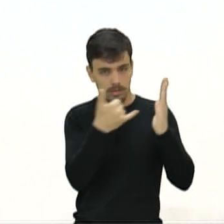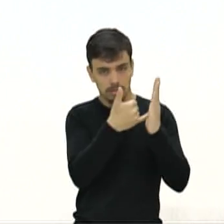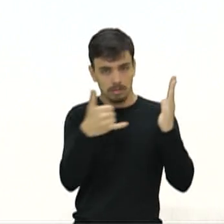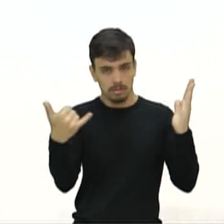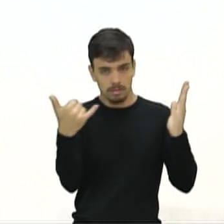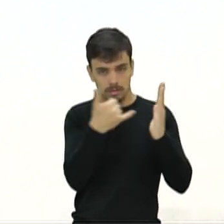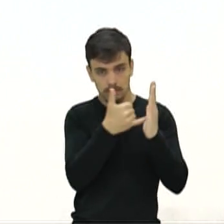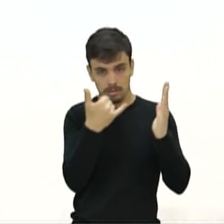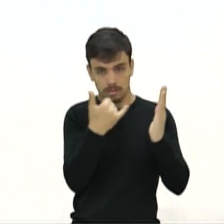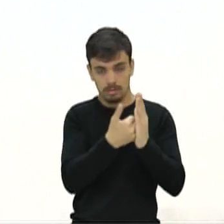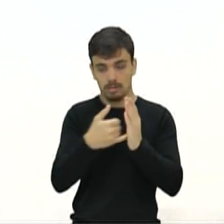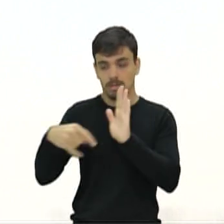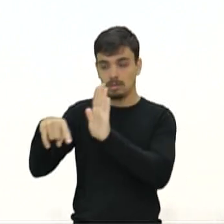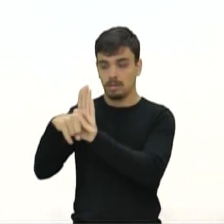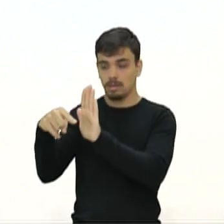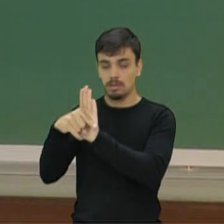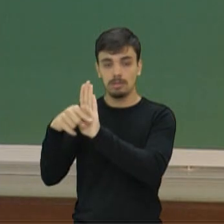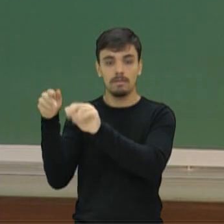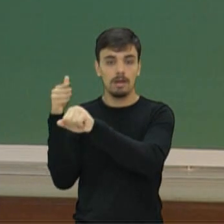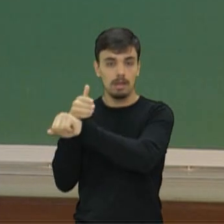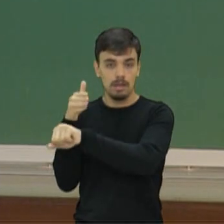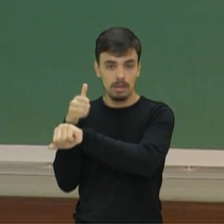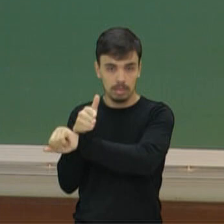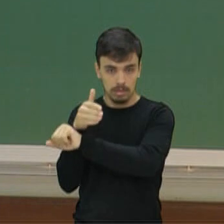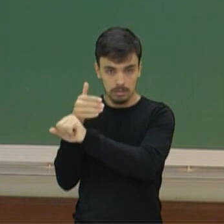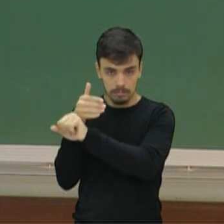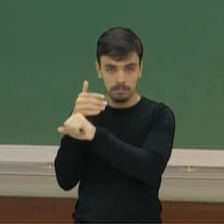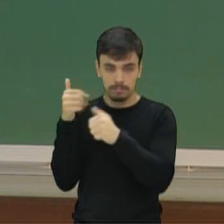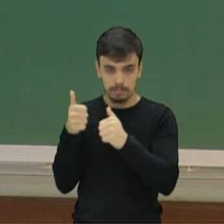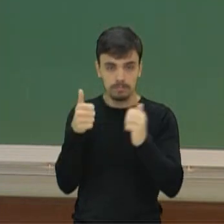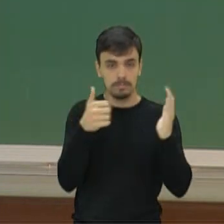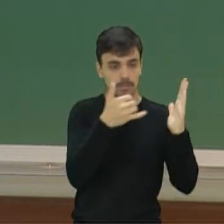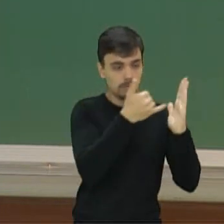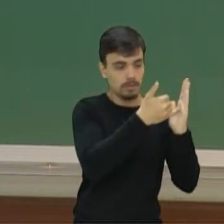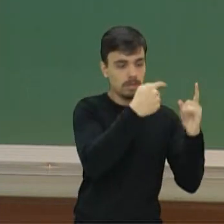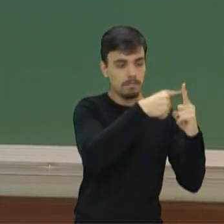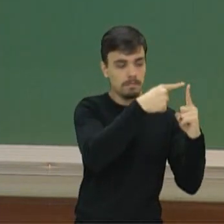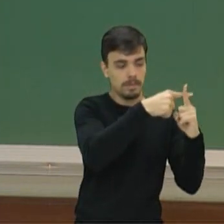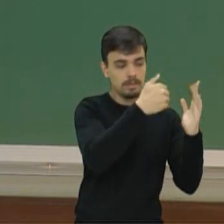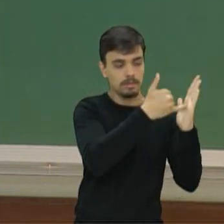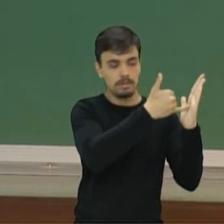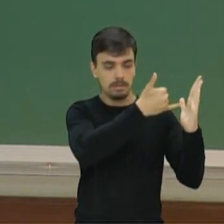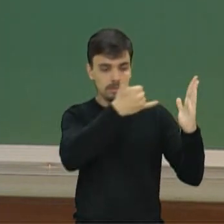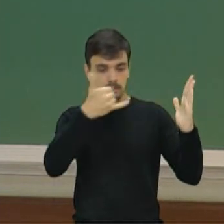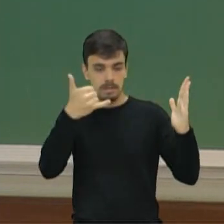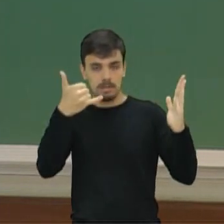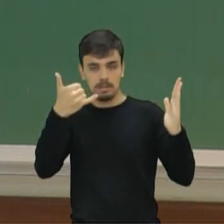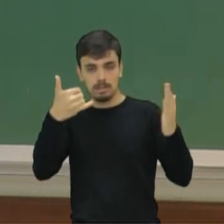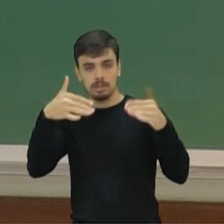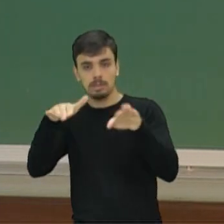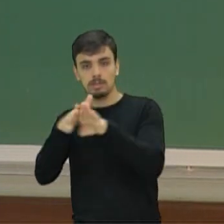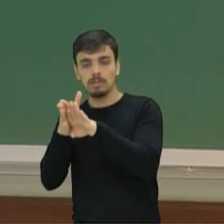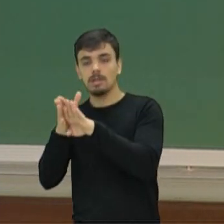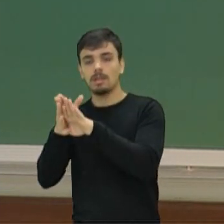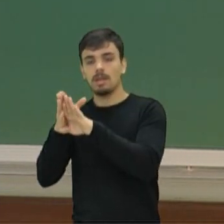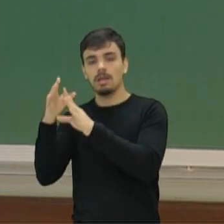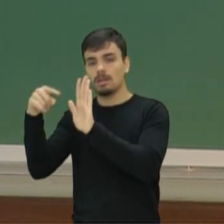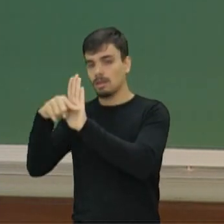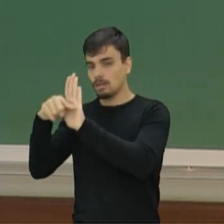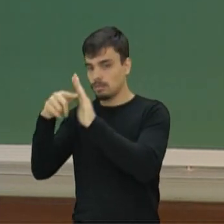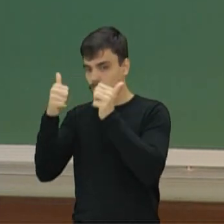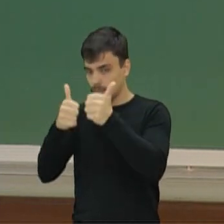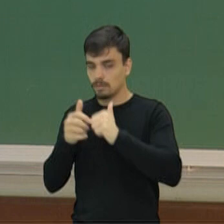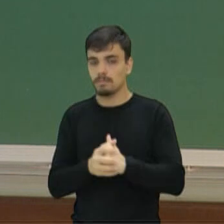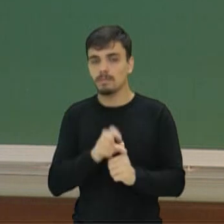as linhas entram. Beleza? Então, as linhas saem da positiva e na negativa elas entram. Pessoal,